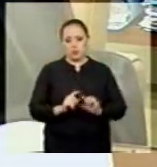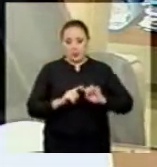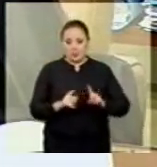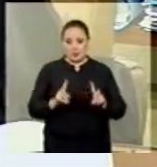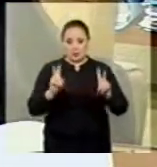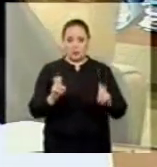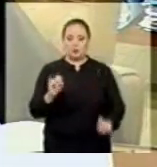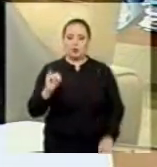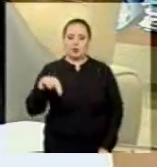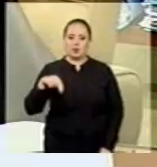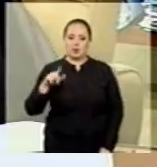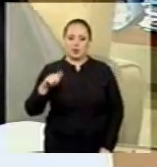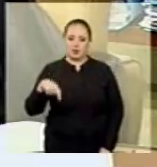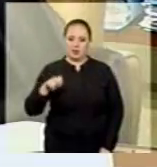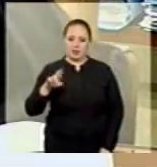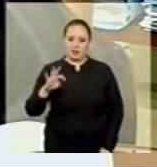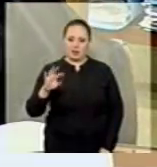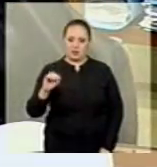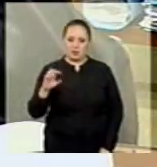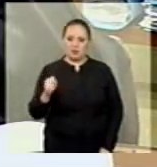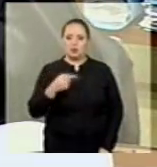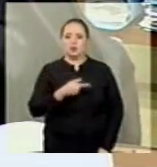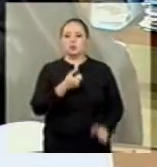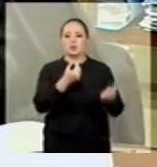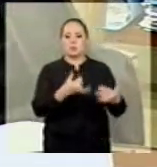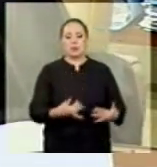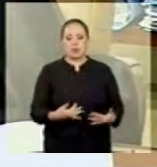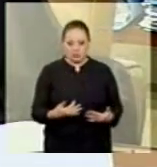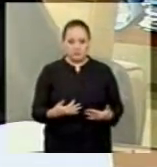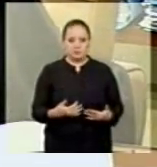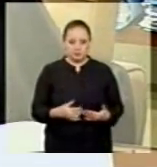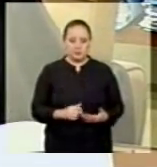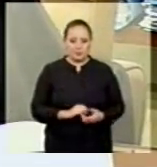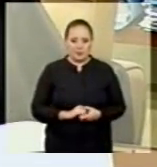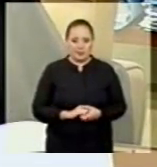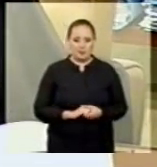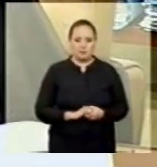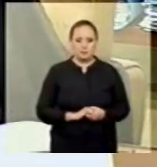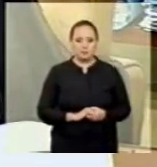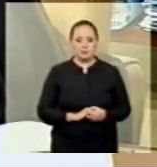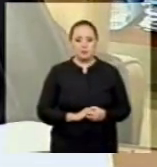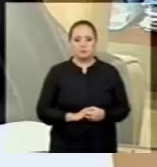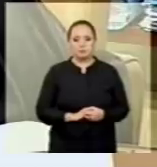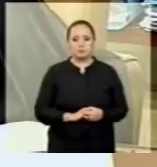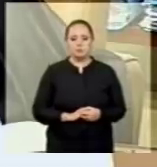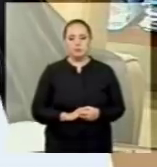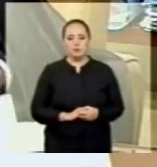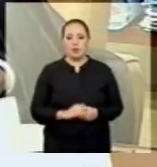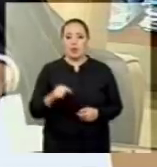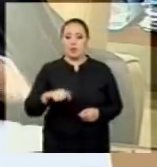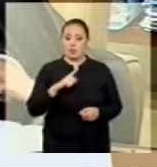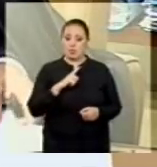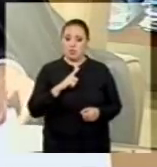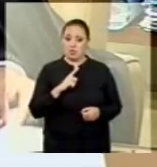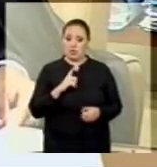ao inquérito, aos inquéritos, como Vossa Excelência estava a se referir. Aqui nós temos